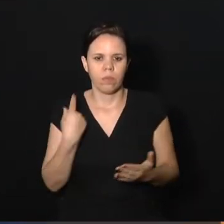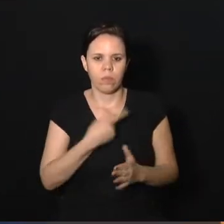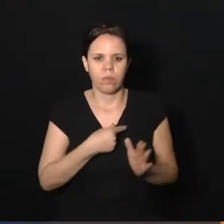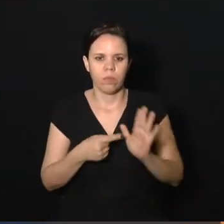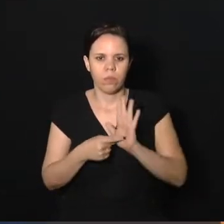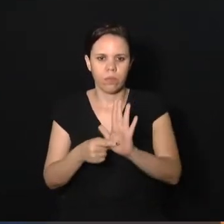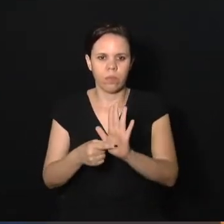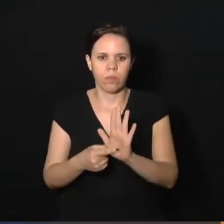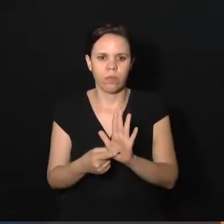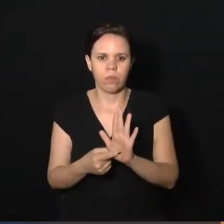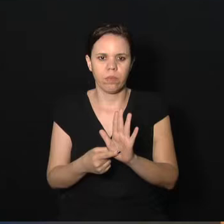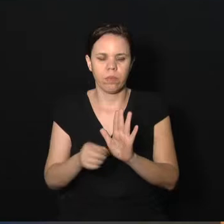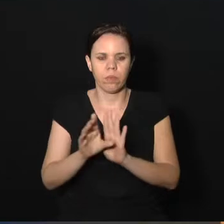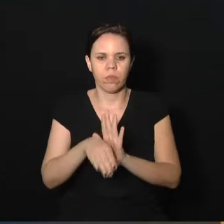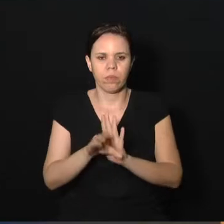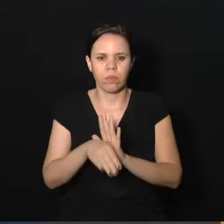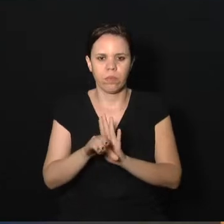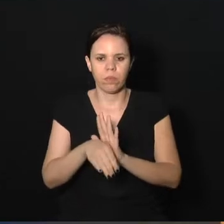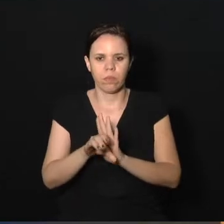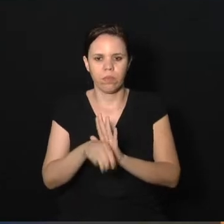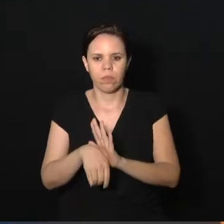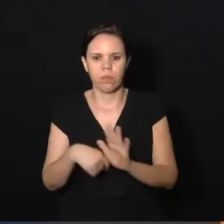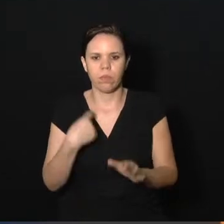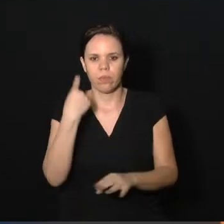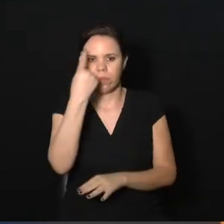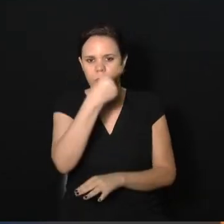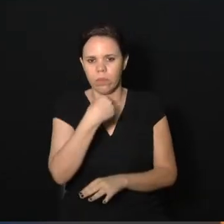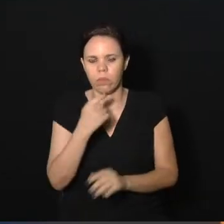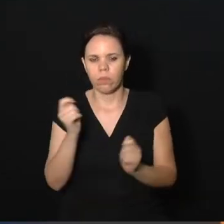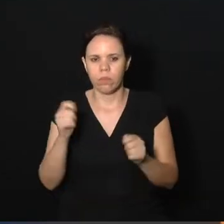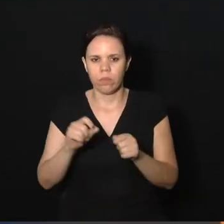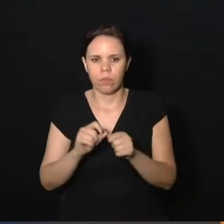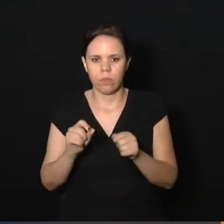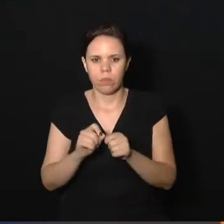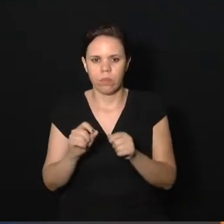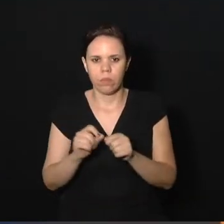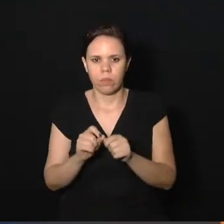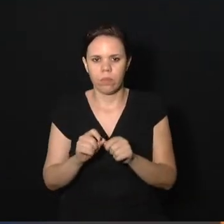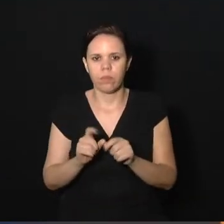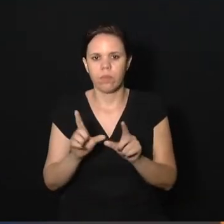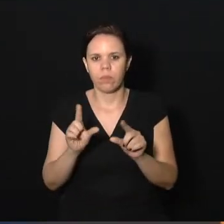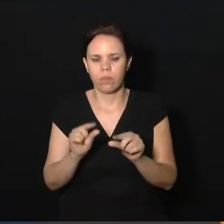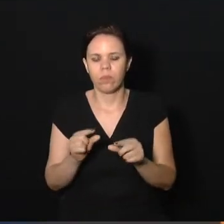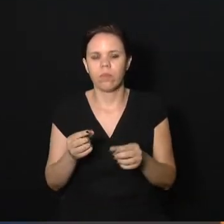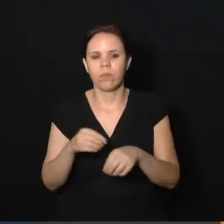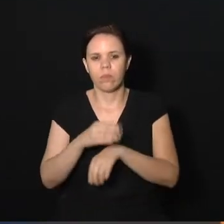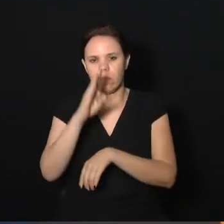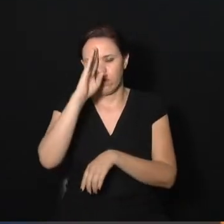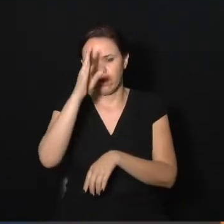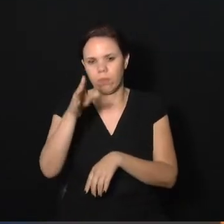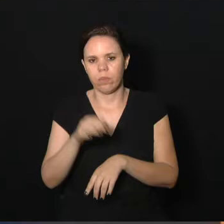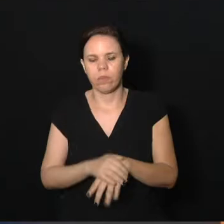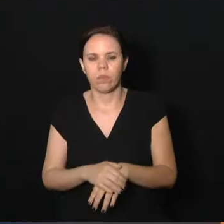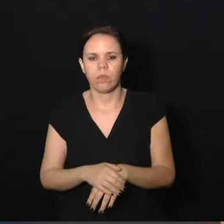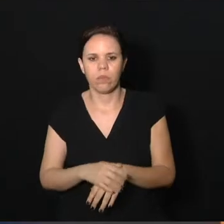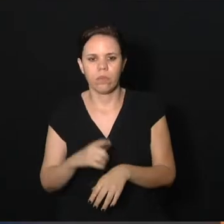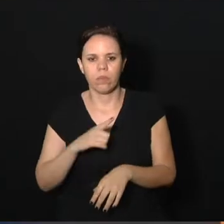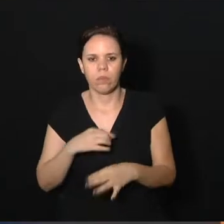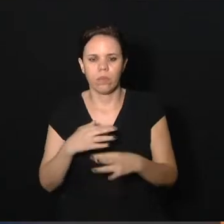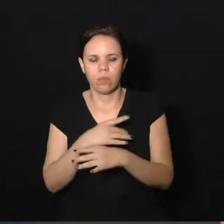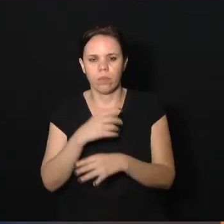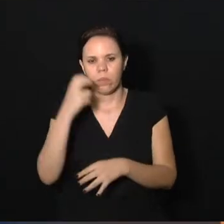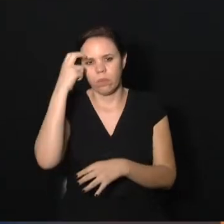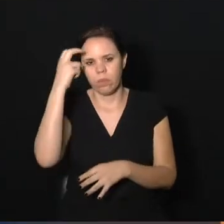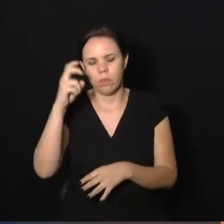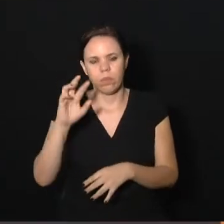apresentar conceitos. Obviamente, a gente tem 1 hora, então a gente fez de uma forma para passar pelos principais pontos ali do conceito de cidades inteligentes e de